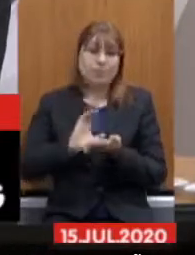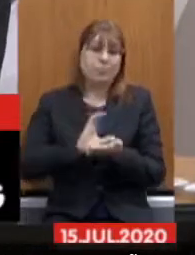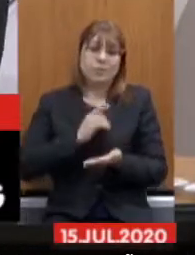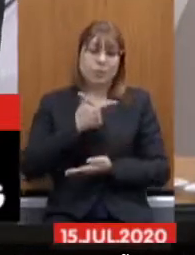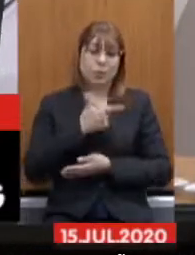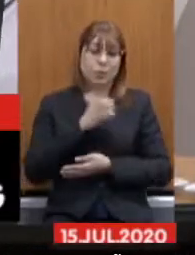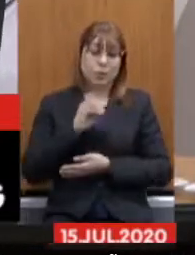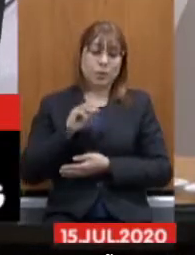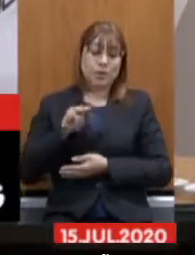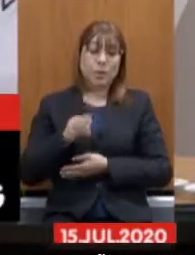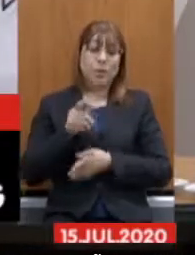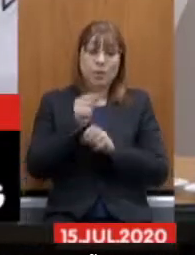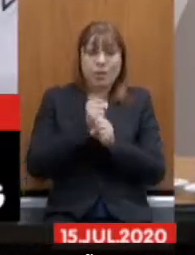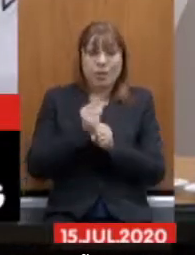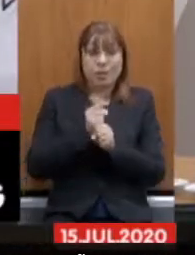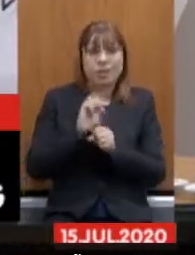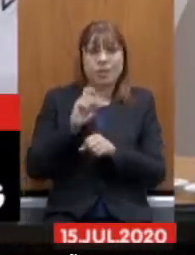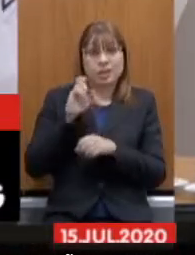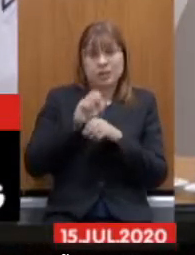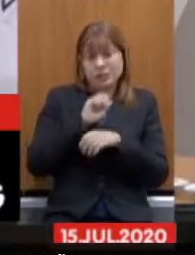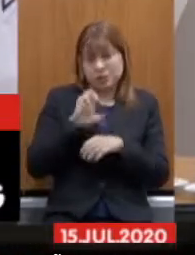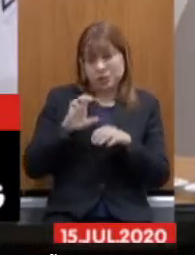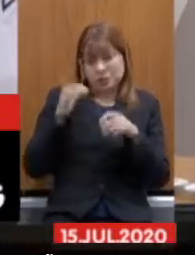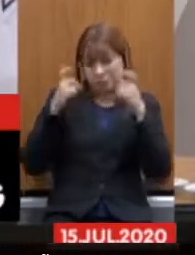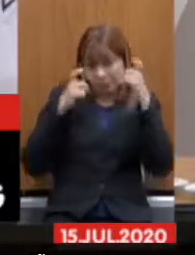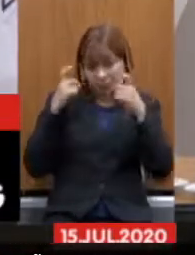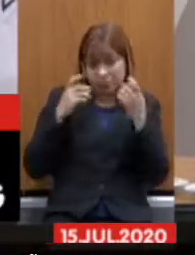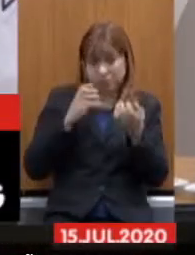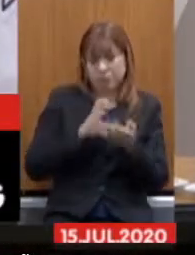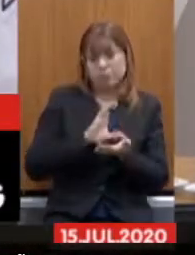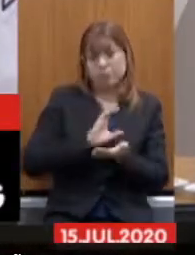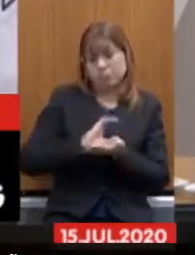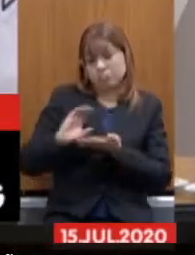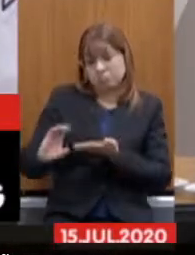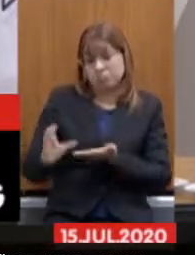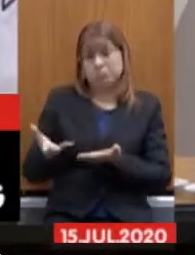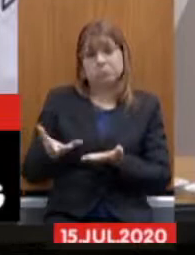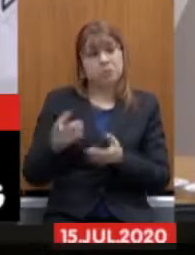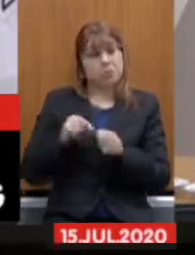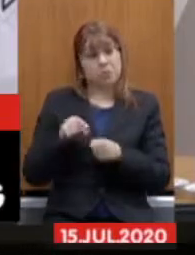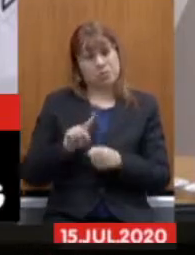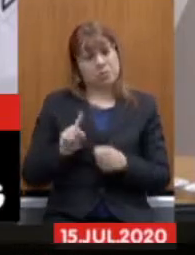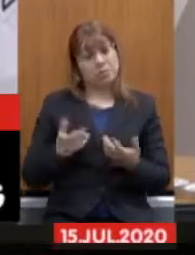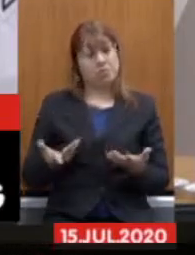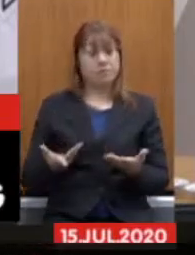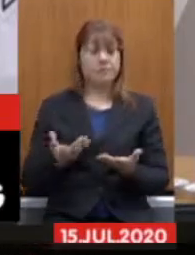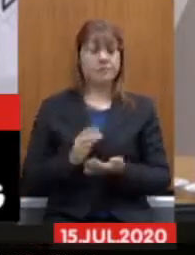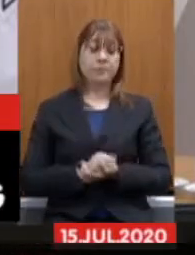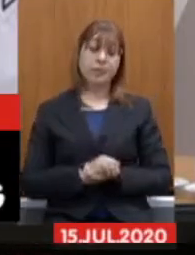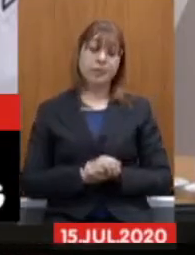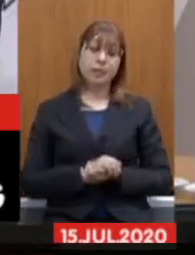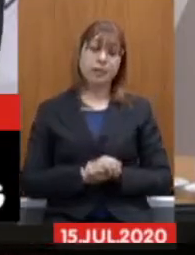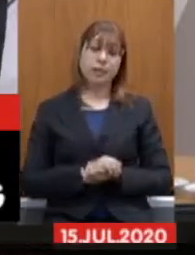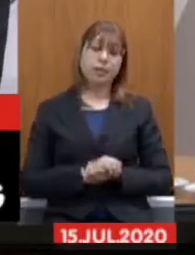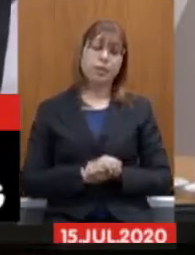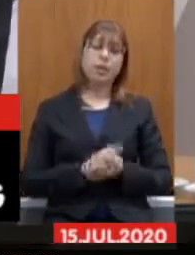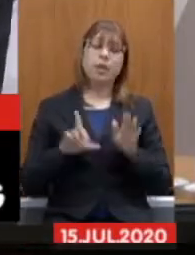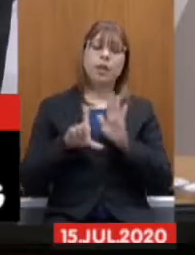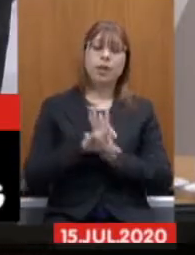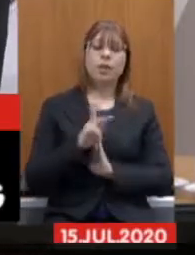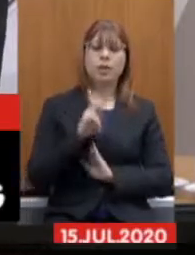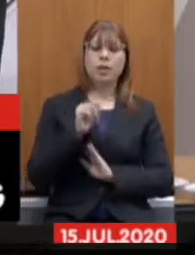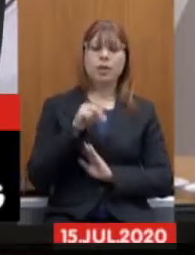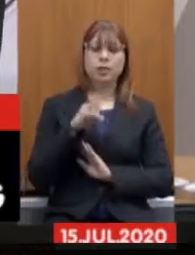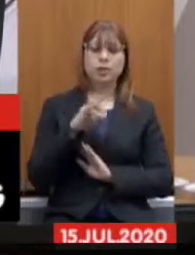por conta disso tivesse preocupado minhas contas transferência voluntária não tinha feito isso né enfim lei kandir